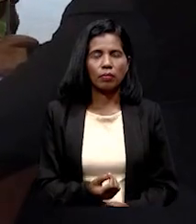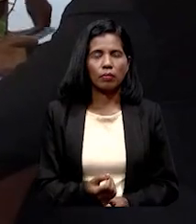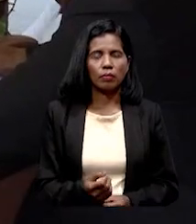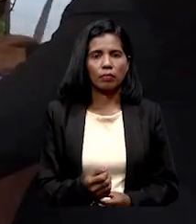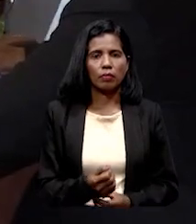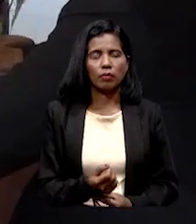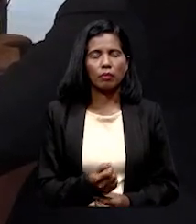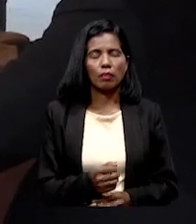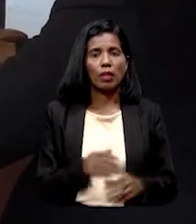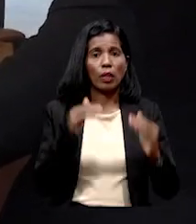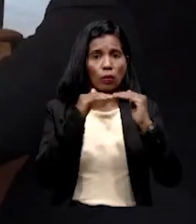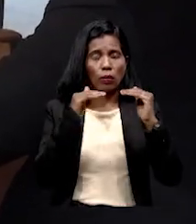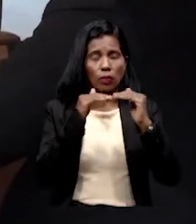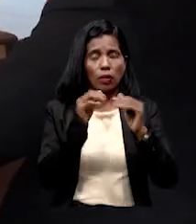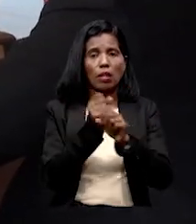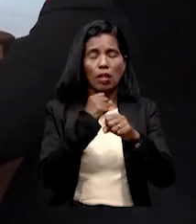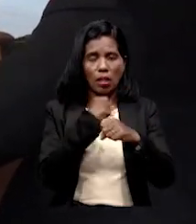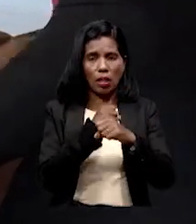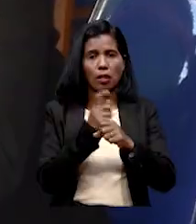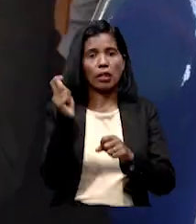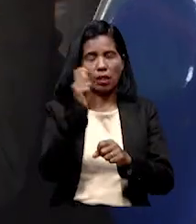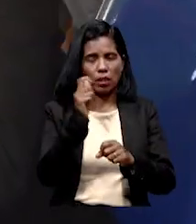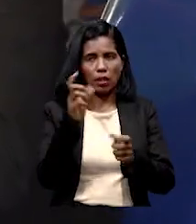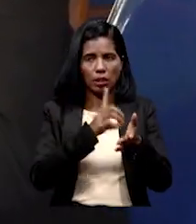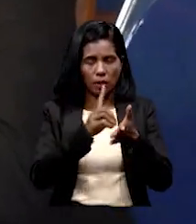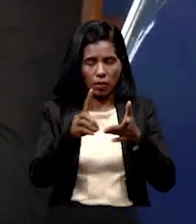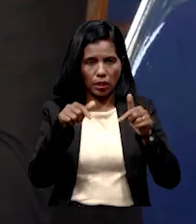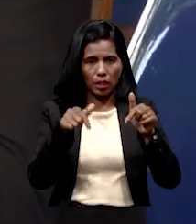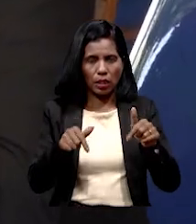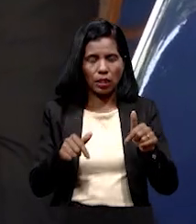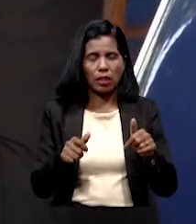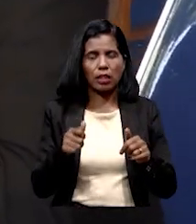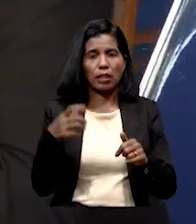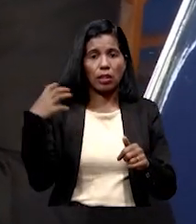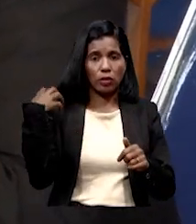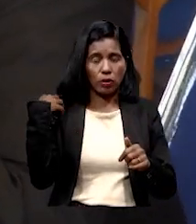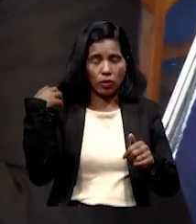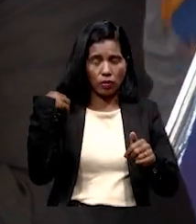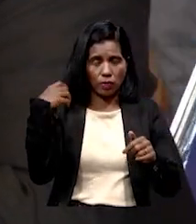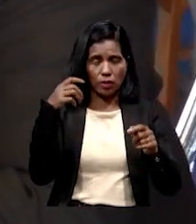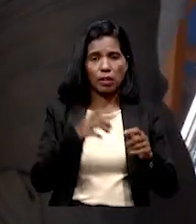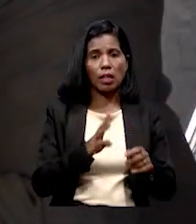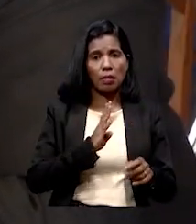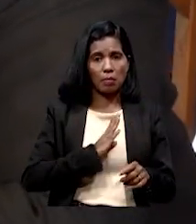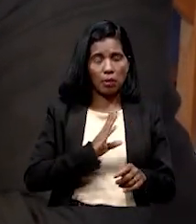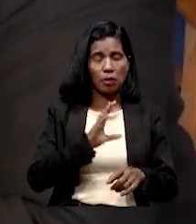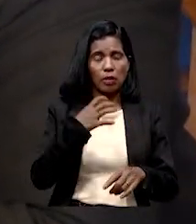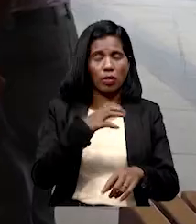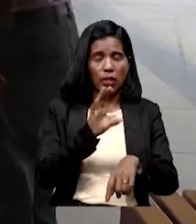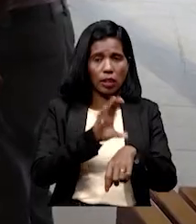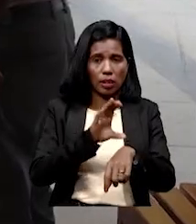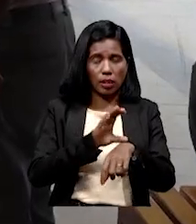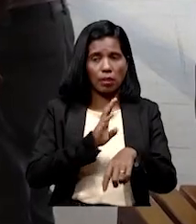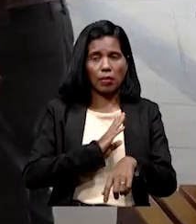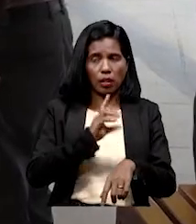Conferência imprensa ne halau terça-feira semana ne e a Conferência Episcopal Timorense balidi. Objetivo husi